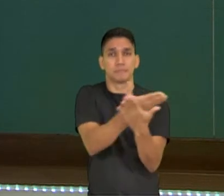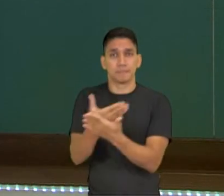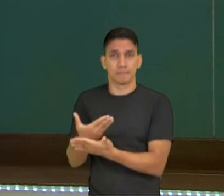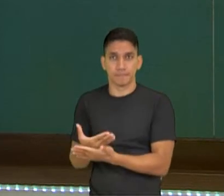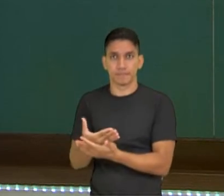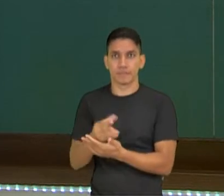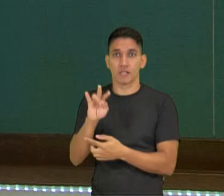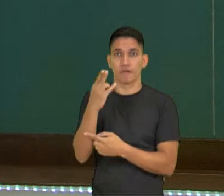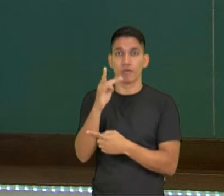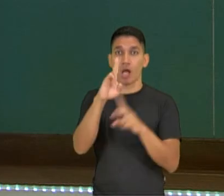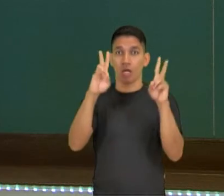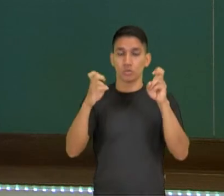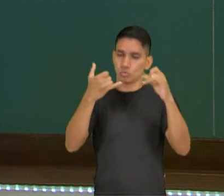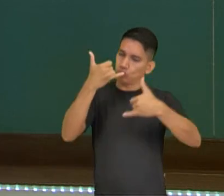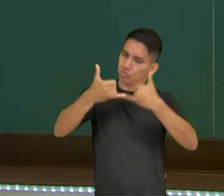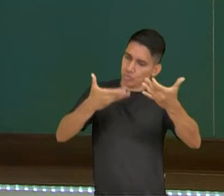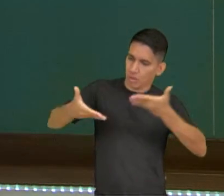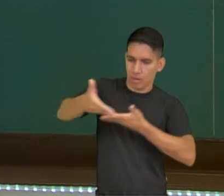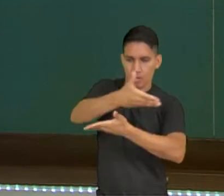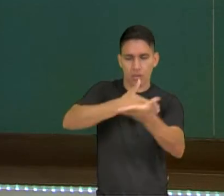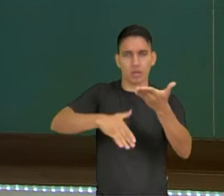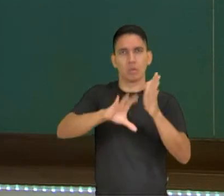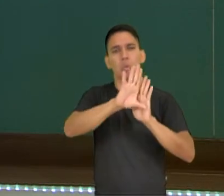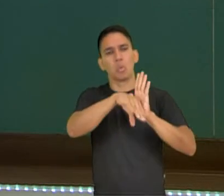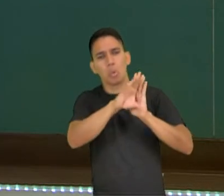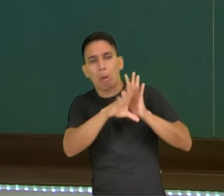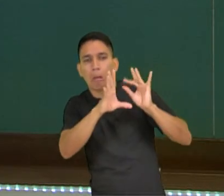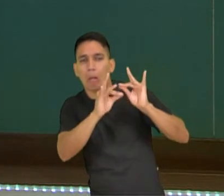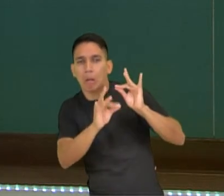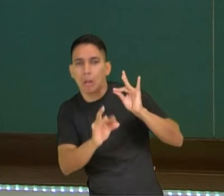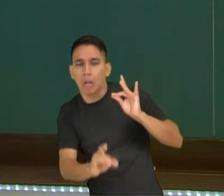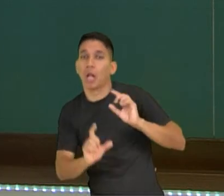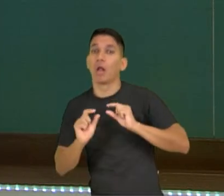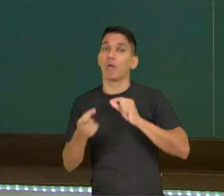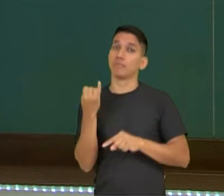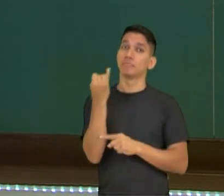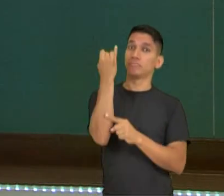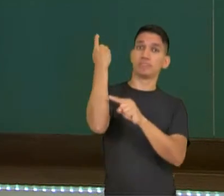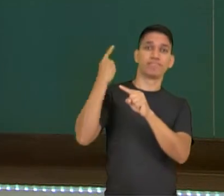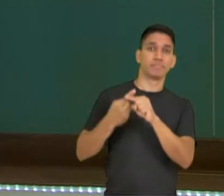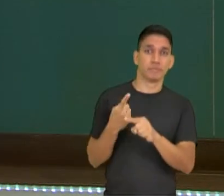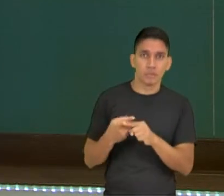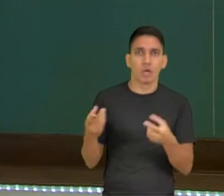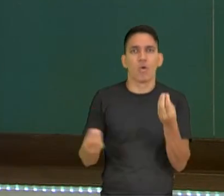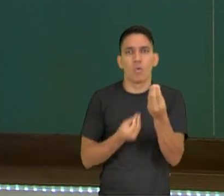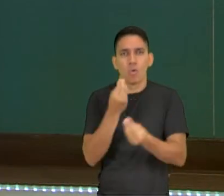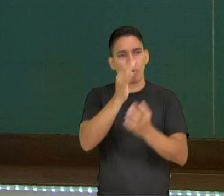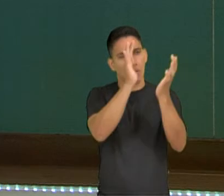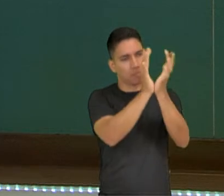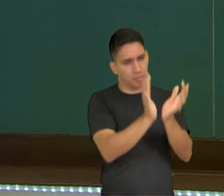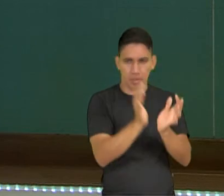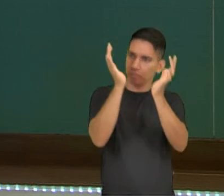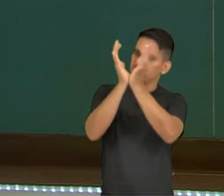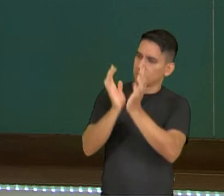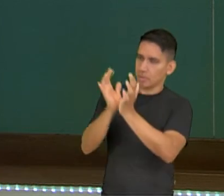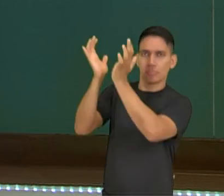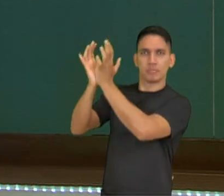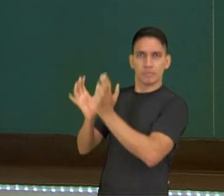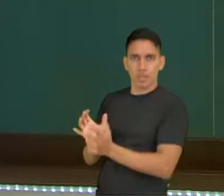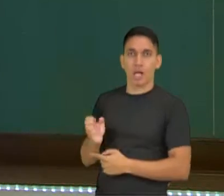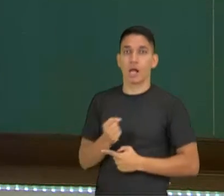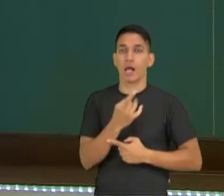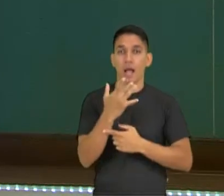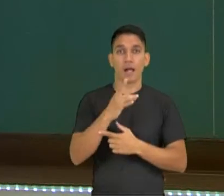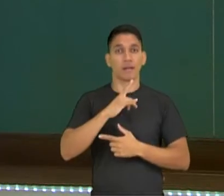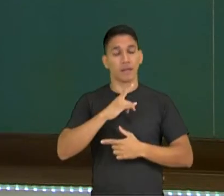viu sobre os jogos cooperativos, a definição, a sua importância, como são classificados. Sobre os